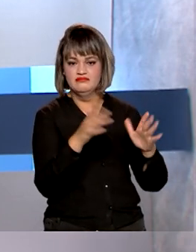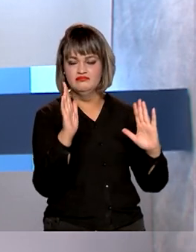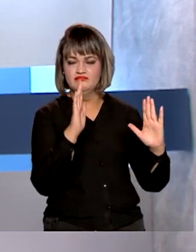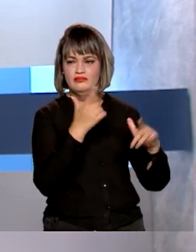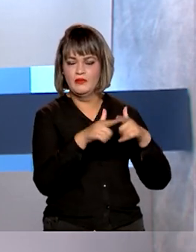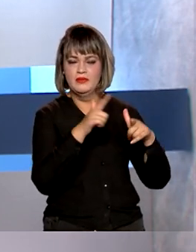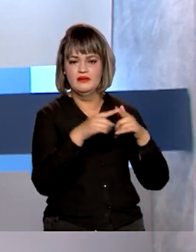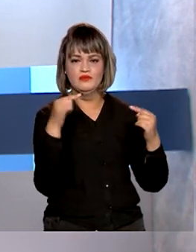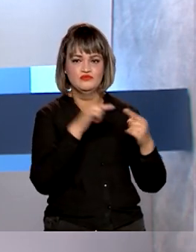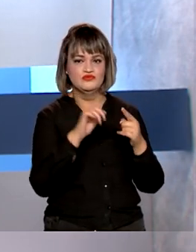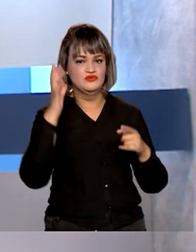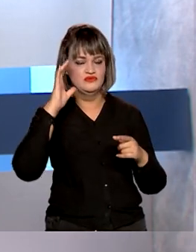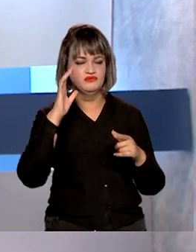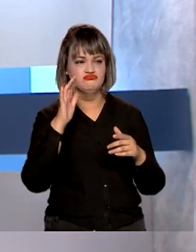da pandemia sobre a sociedade brasilei